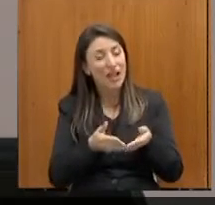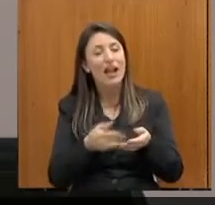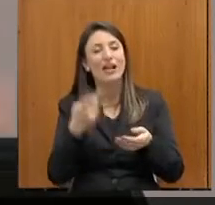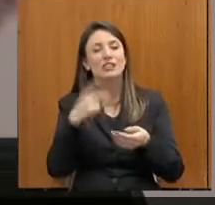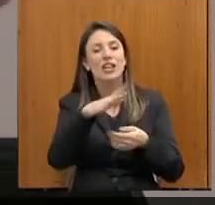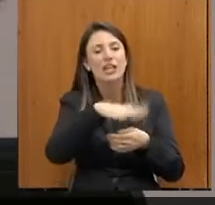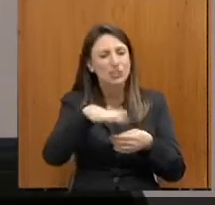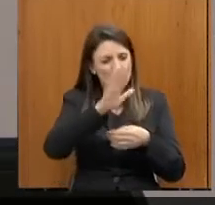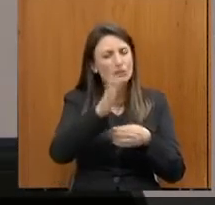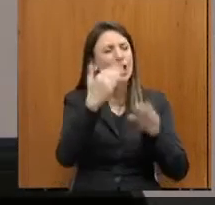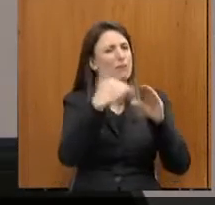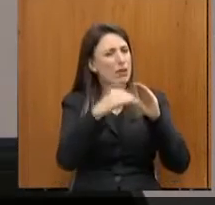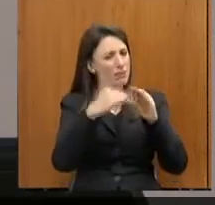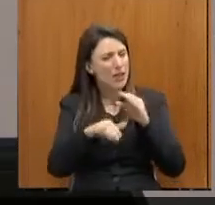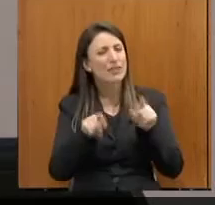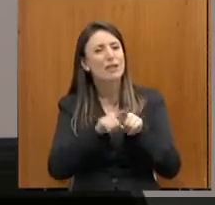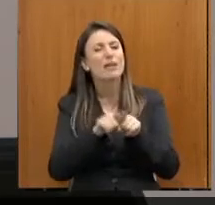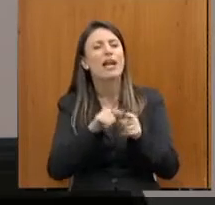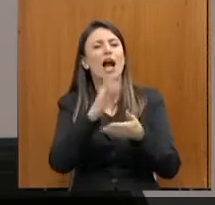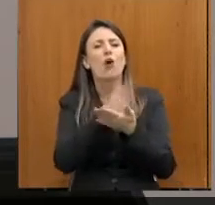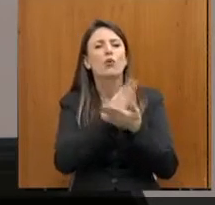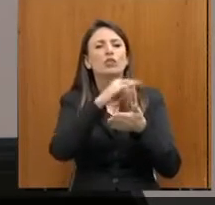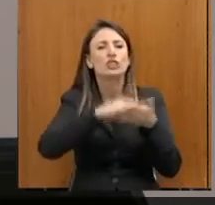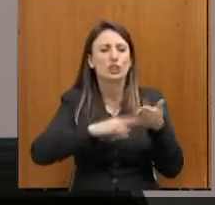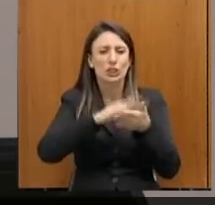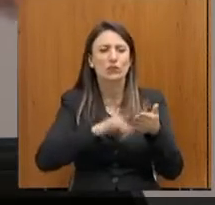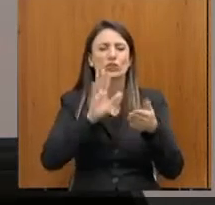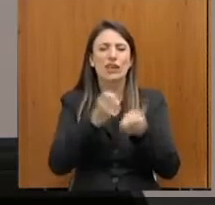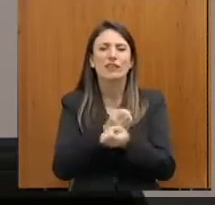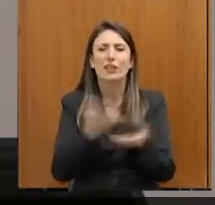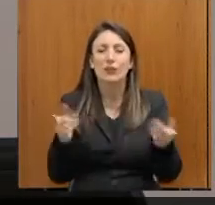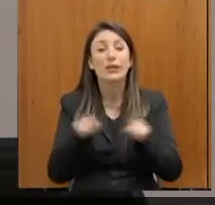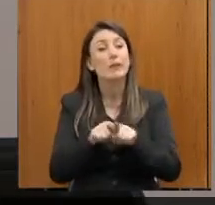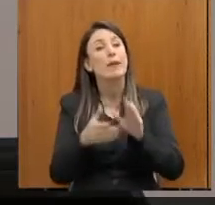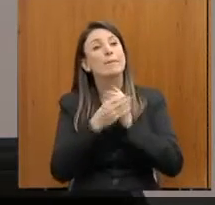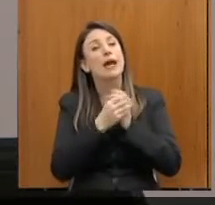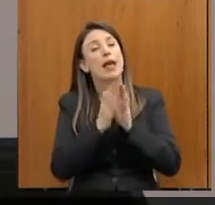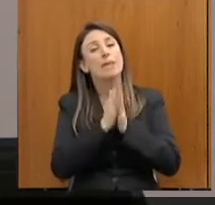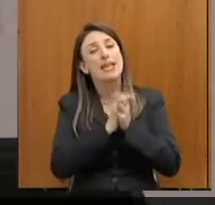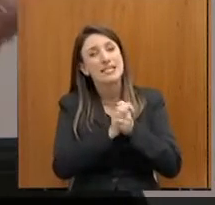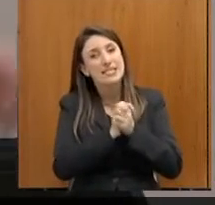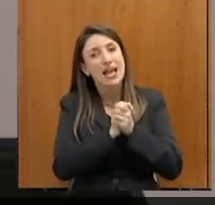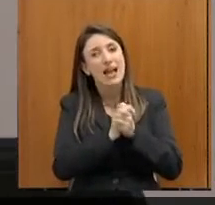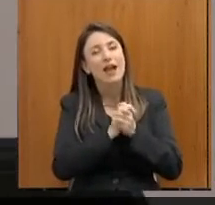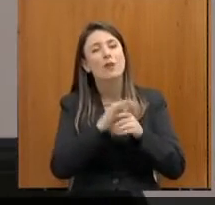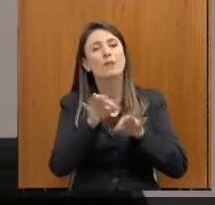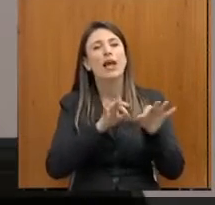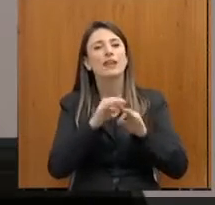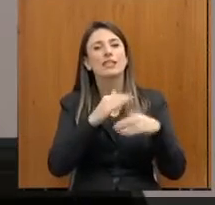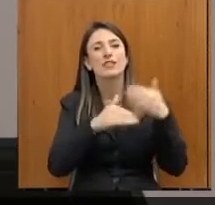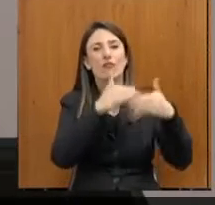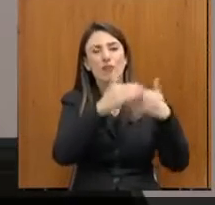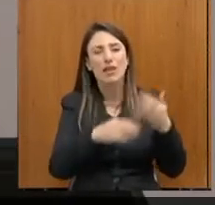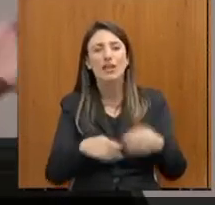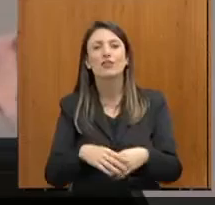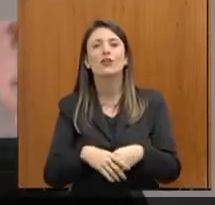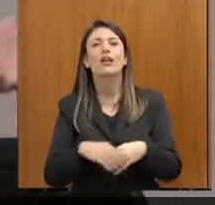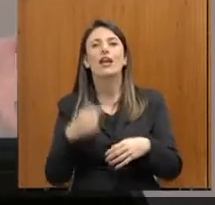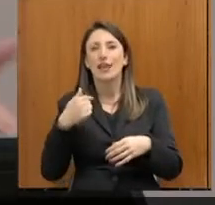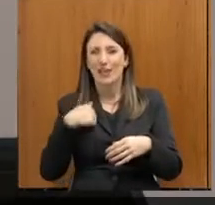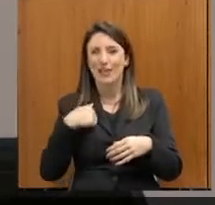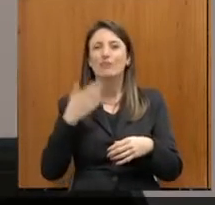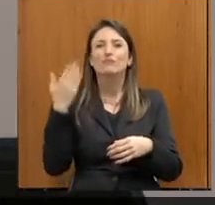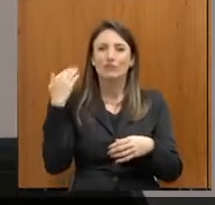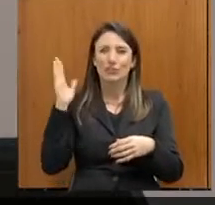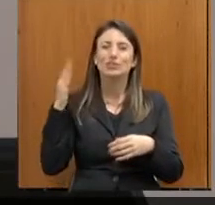alguns títulos parabenizar pelo plano de desenvolvimento também tive a oportunidade de estar com você e com o governador em Teófilo